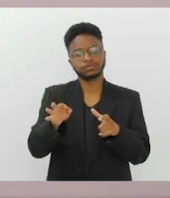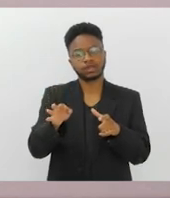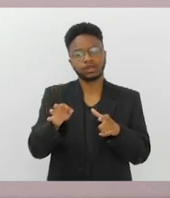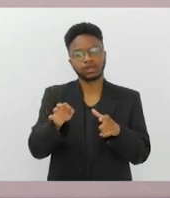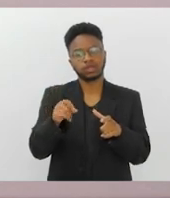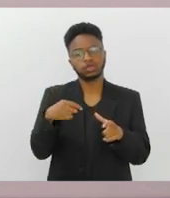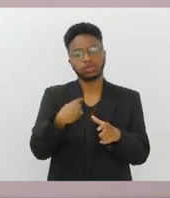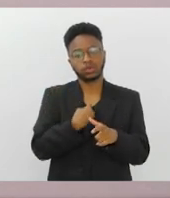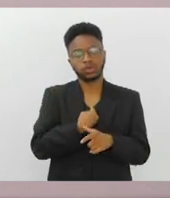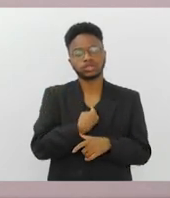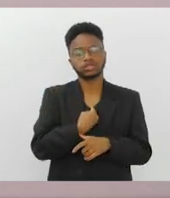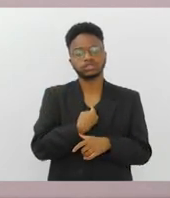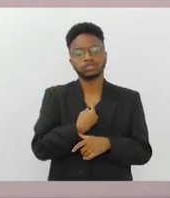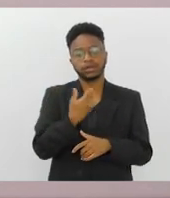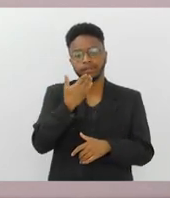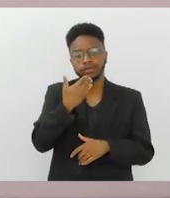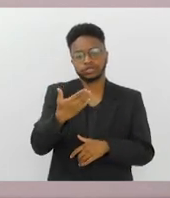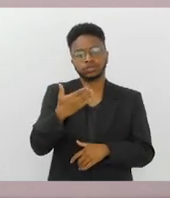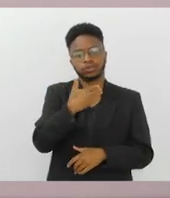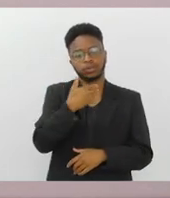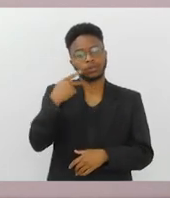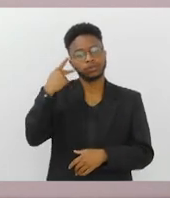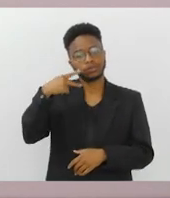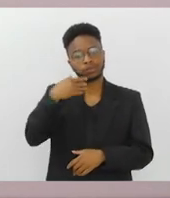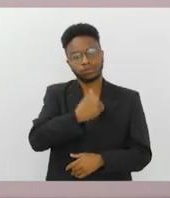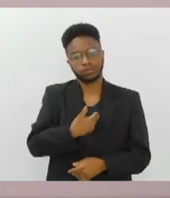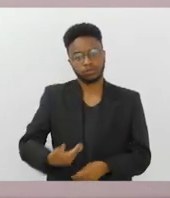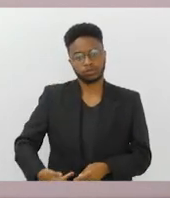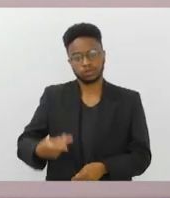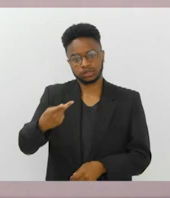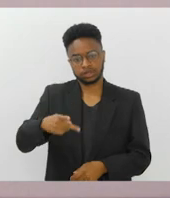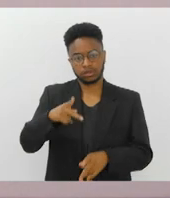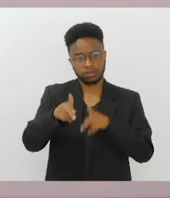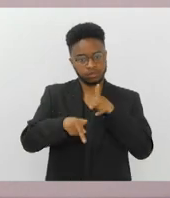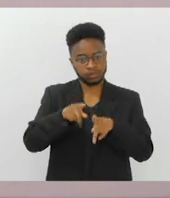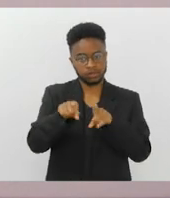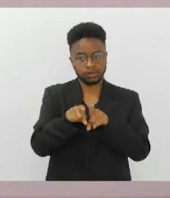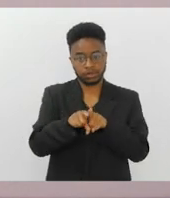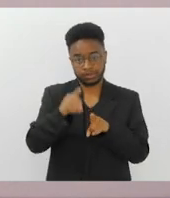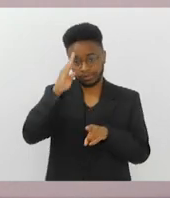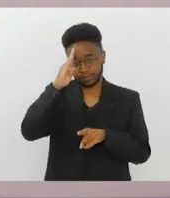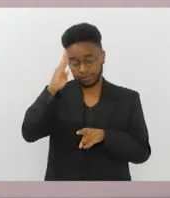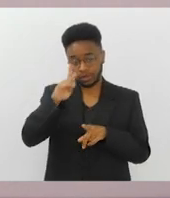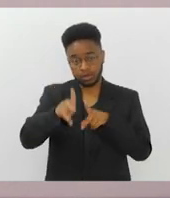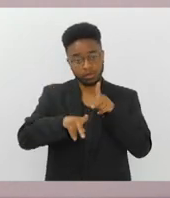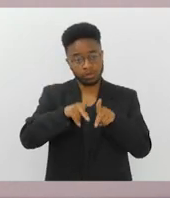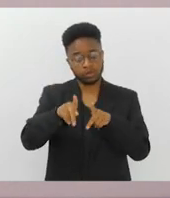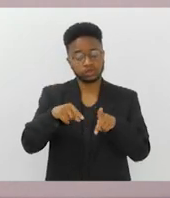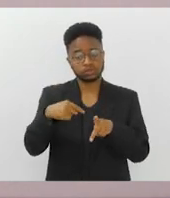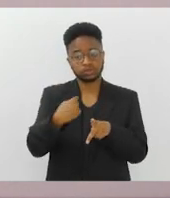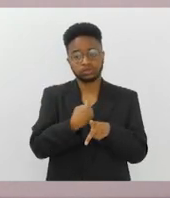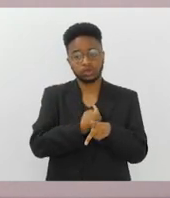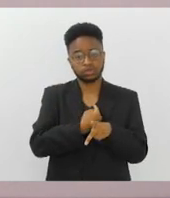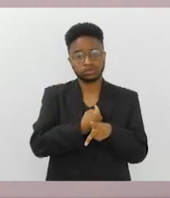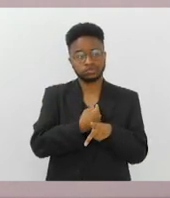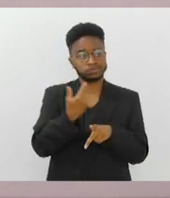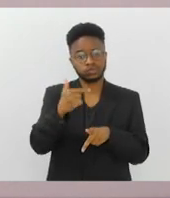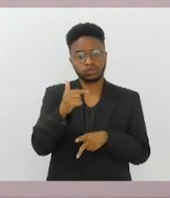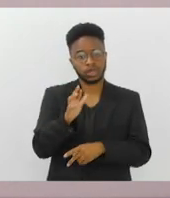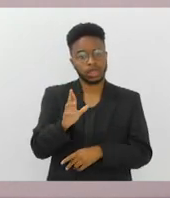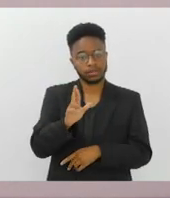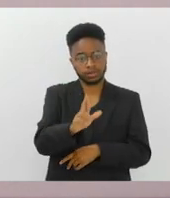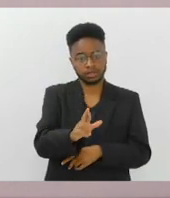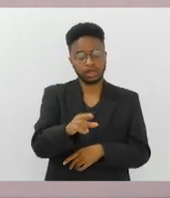de políticas públicas para a nossa população, em especial a população que nunca se viu não só representada dentro